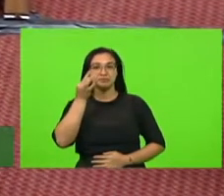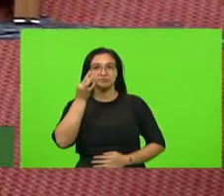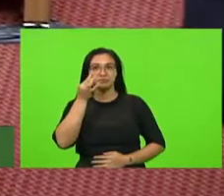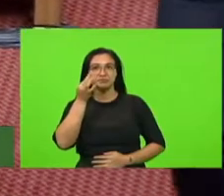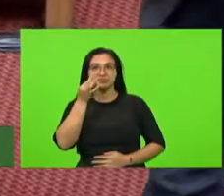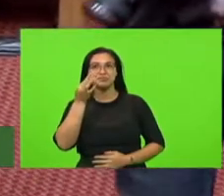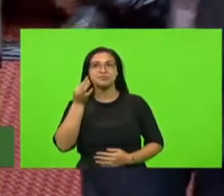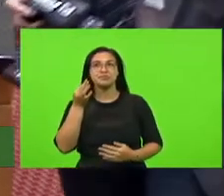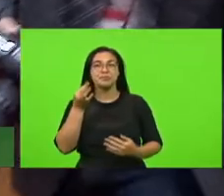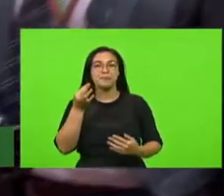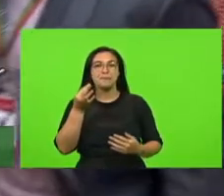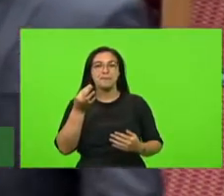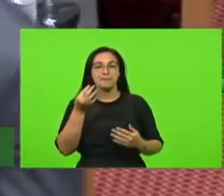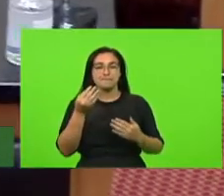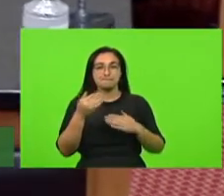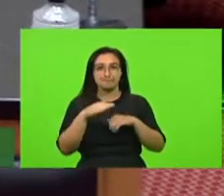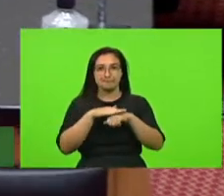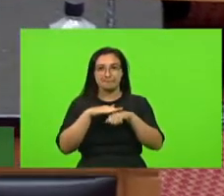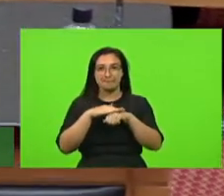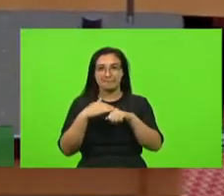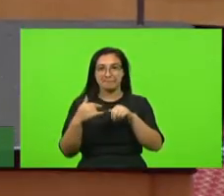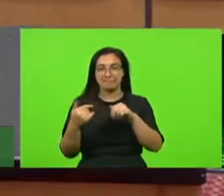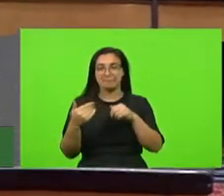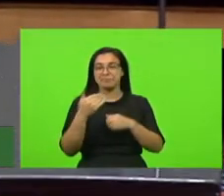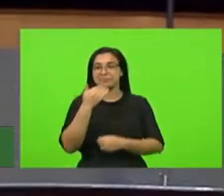pouco, pedindo a...